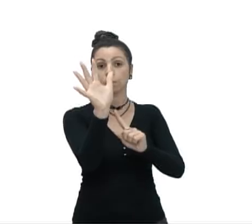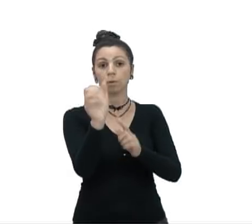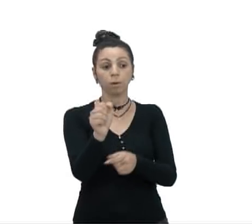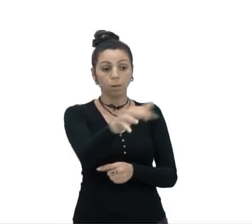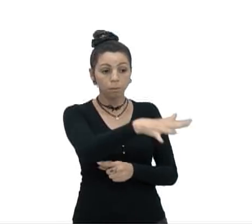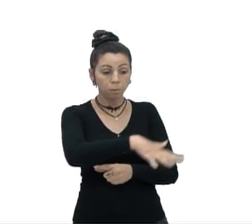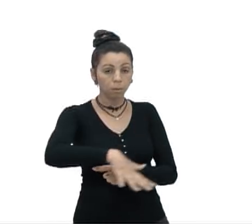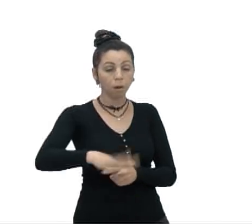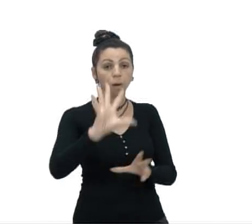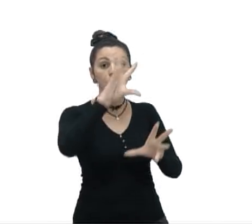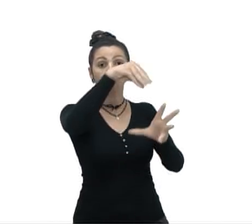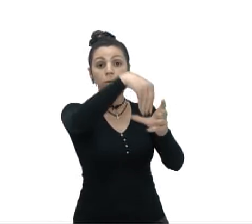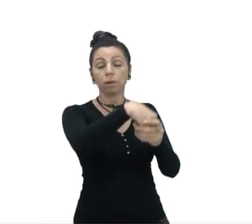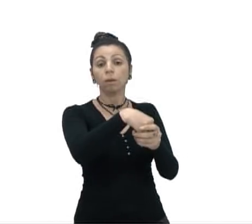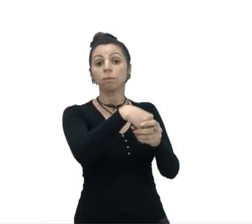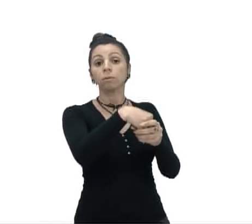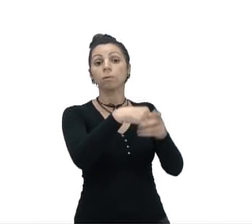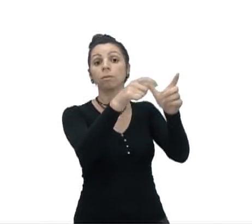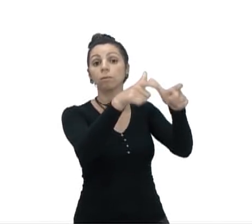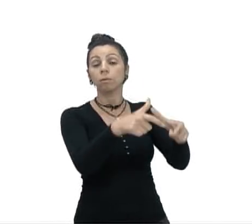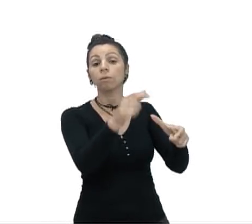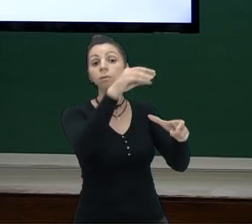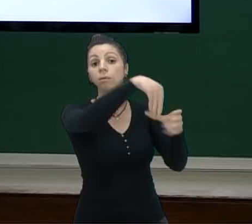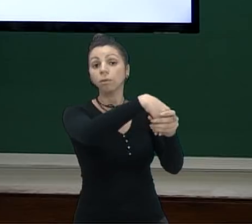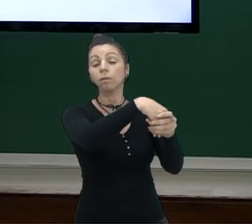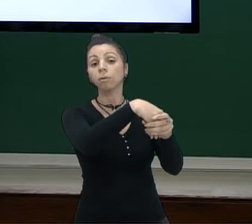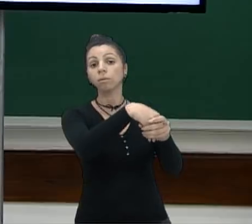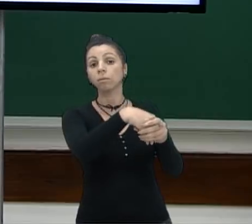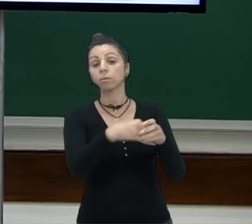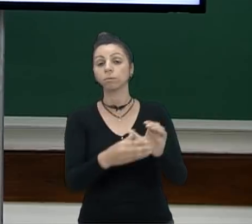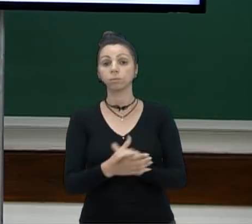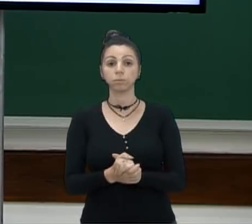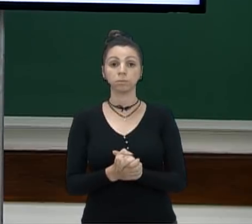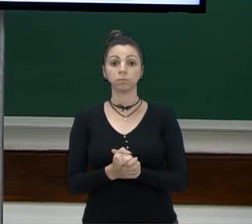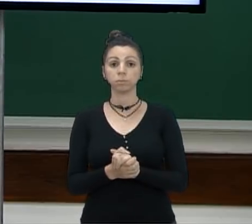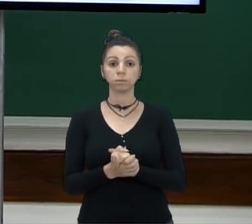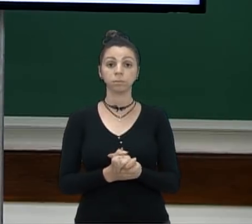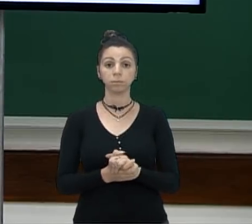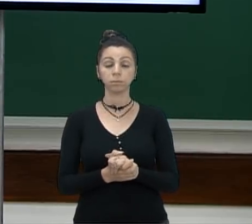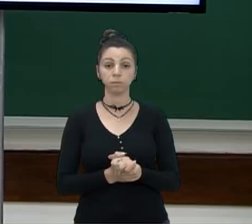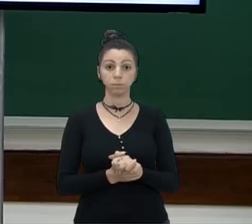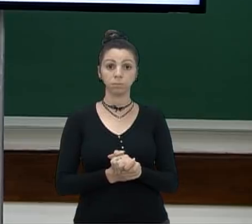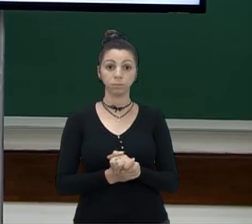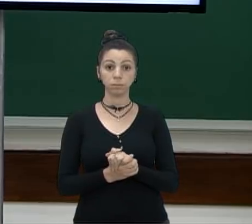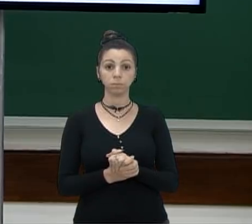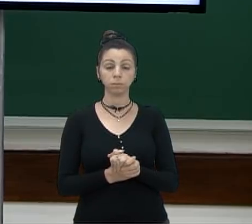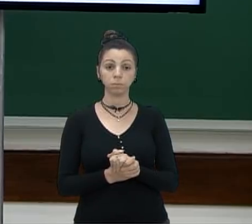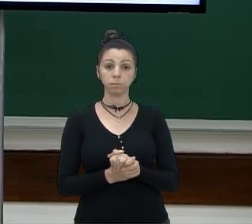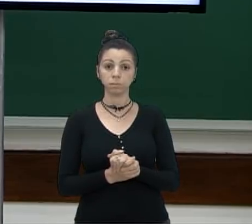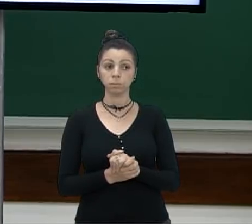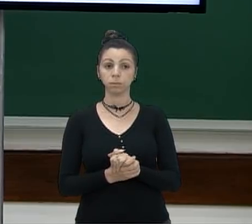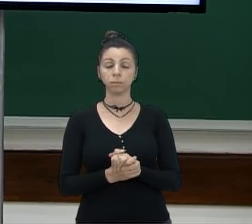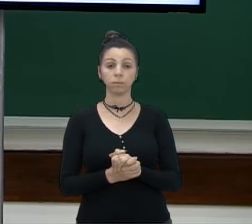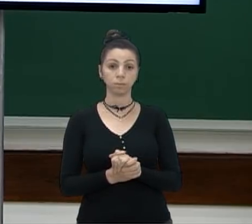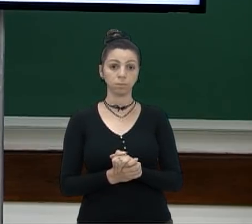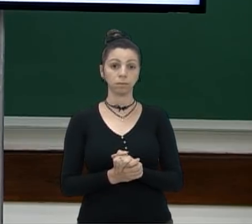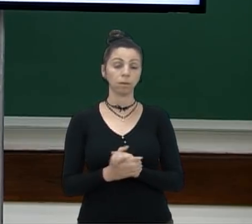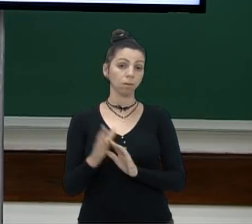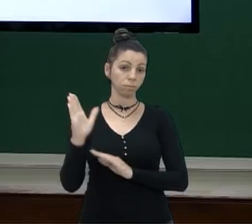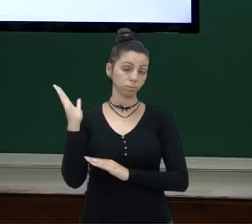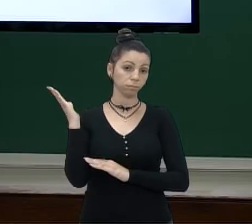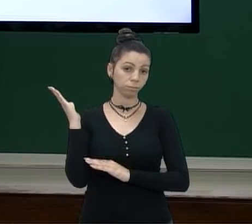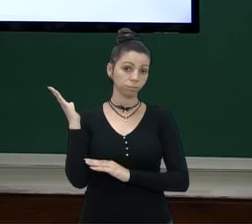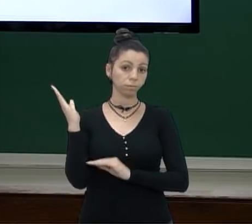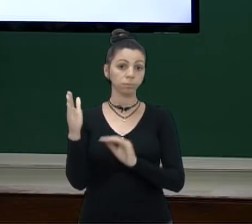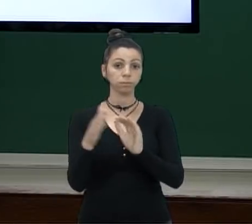espaço interior. Vamos pegar o exemplo da bexiga? Então, eu trouxe para vocês bexigas. Então, a gente já fez isso na aula